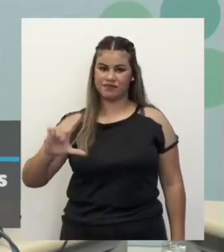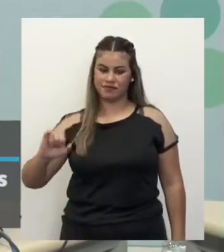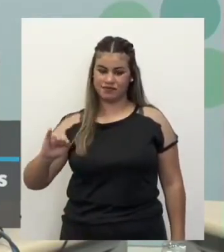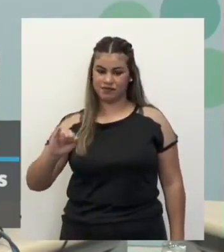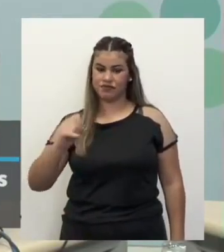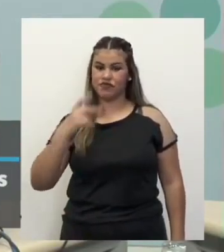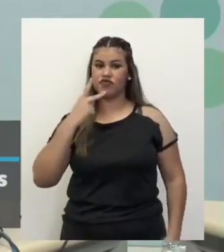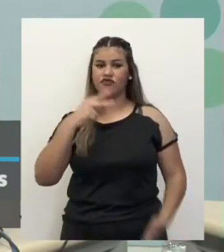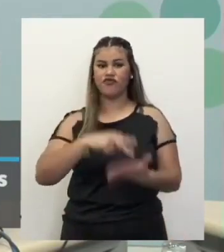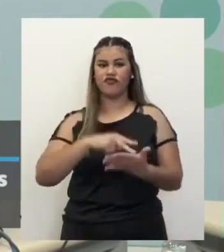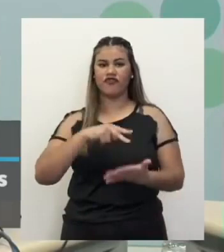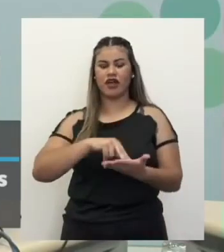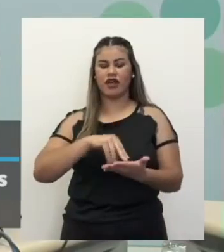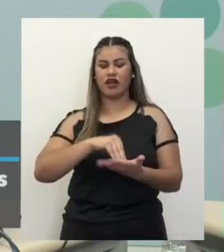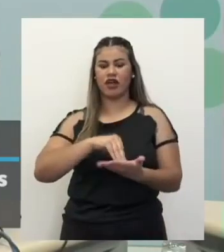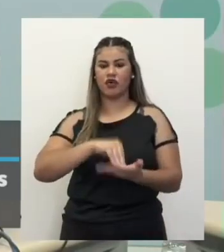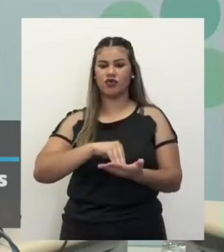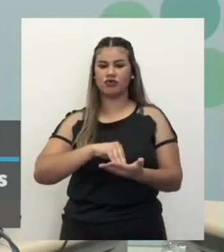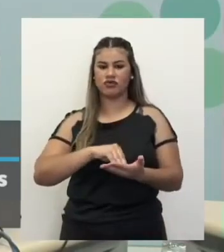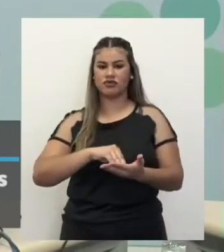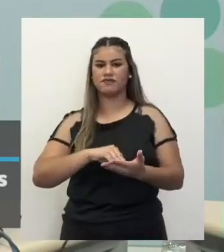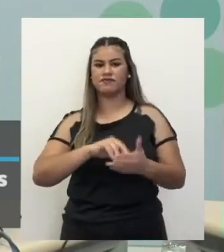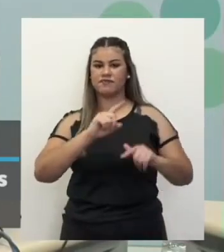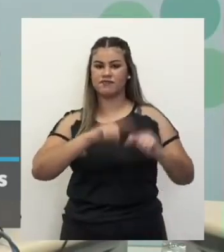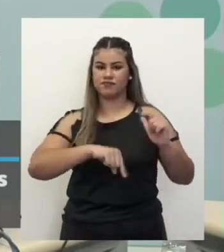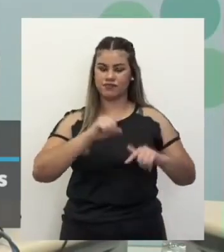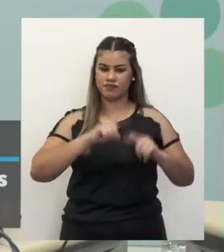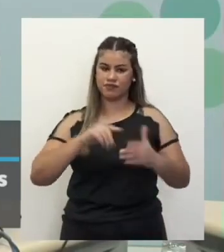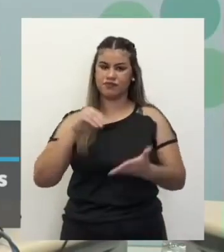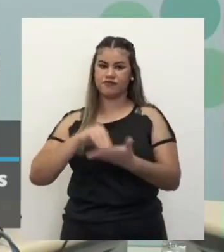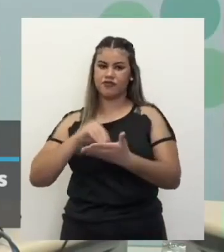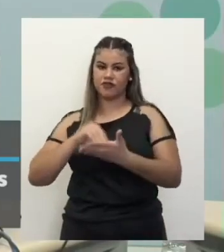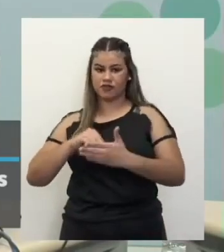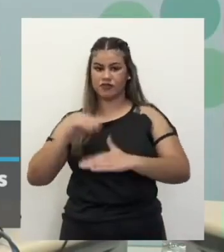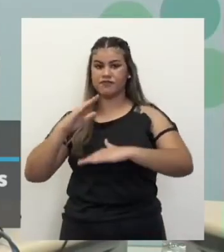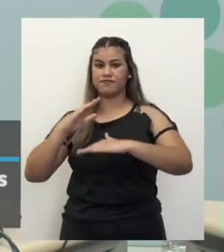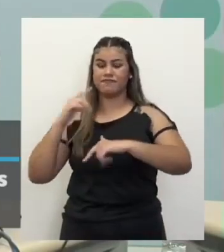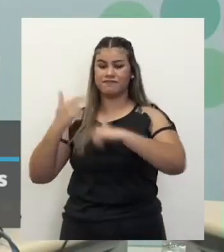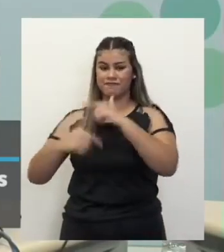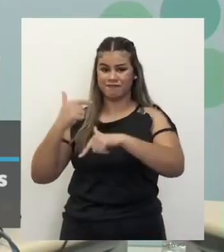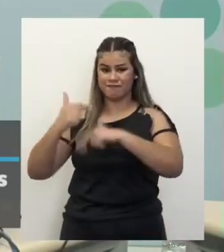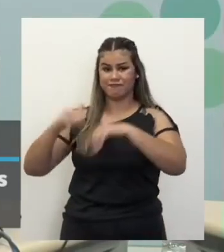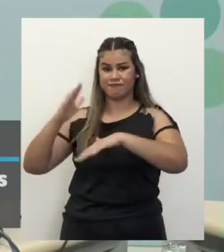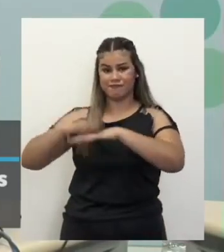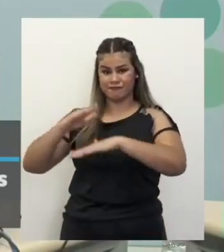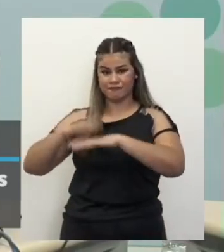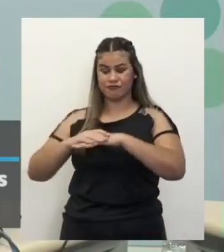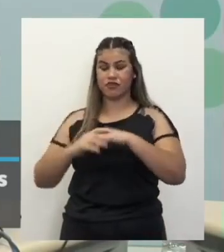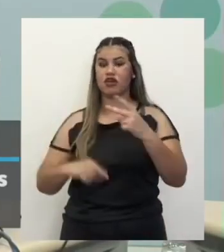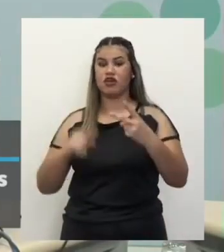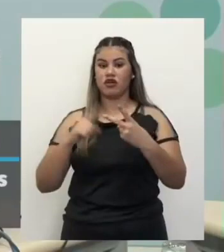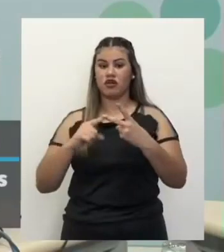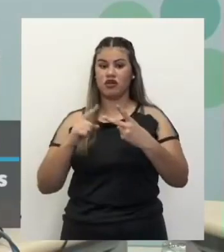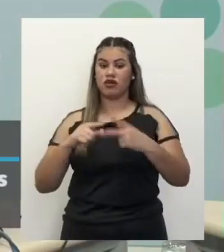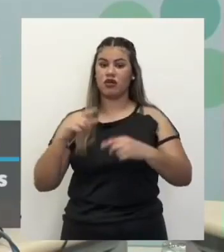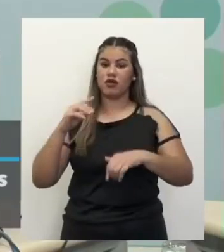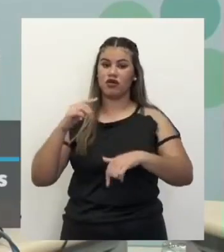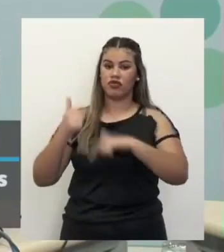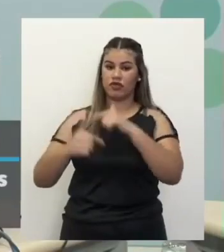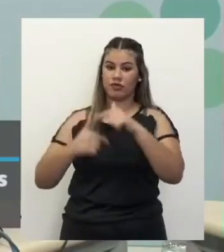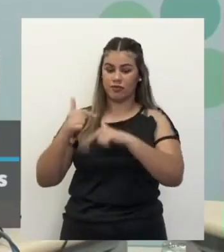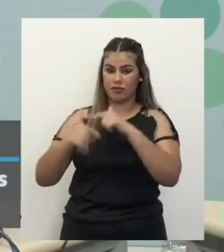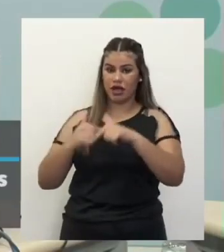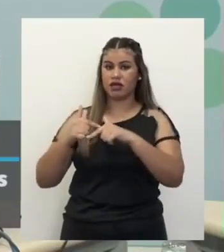de recursos, a falta de mão de obra, a falta de mão de obra capacitada, a falta de capital em umas e excesso